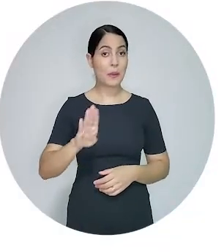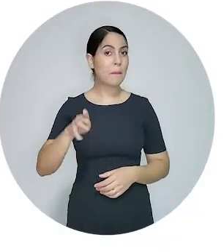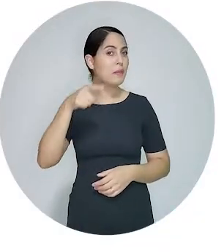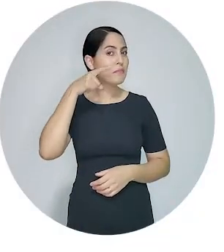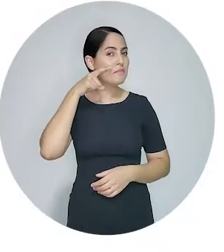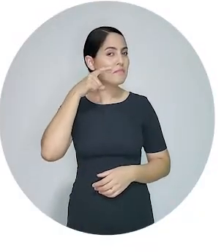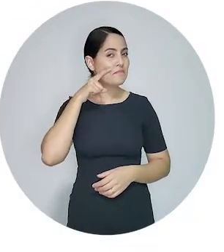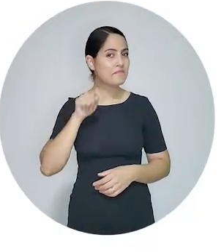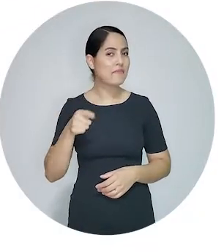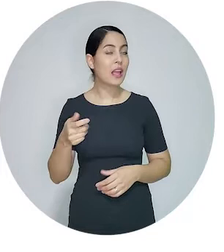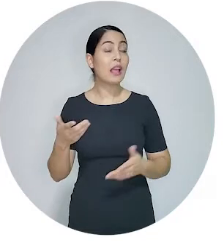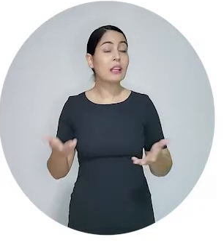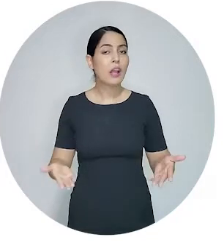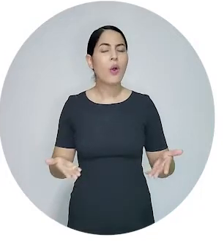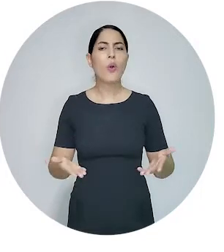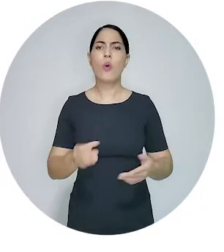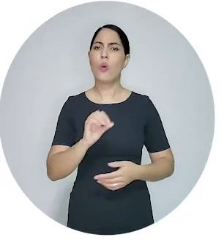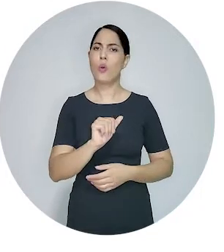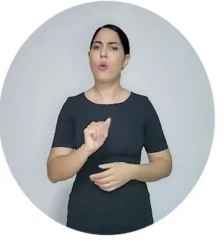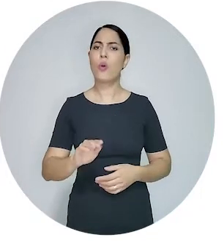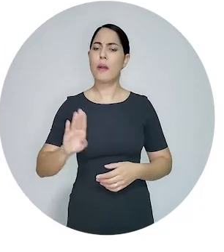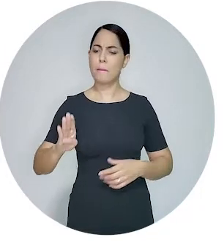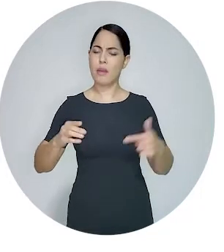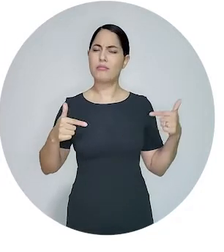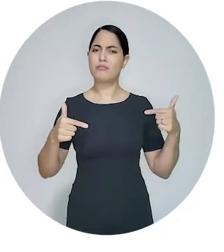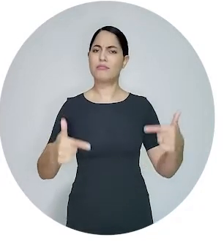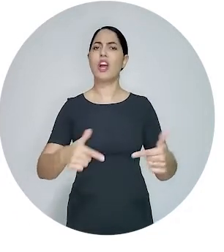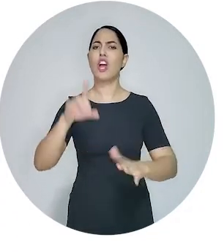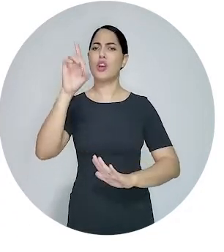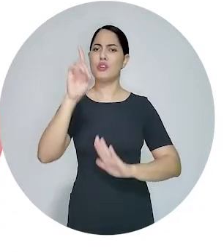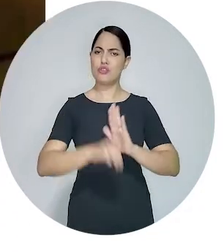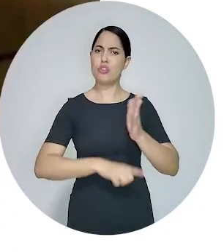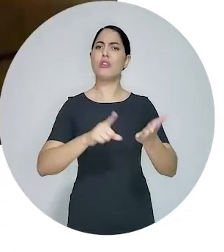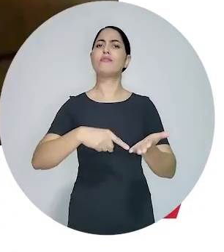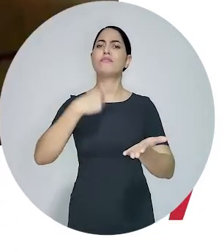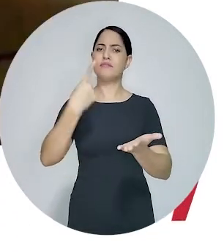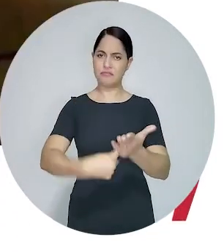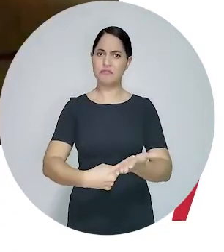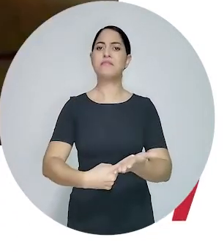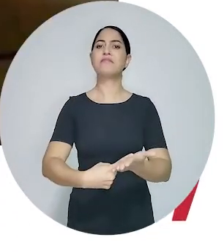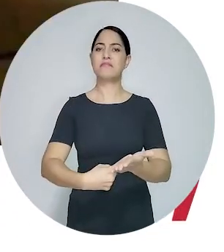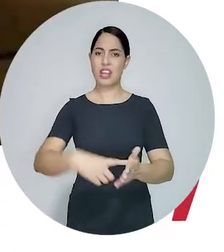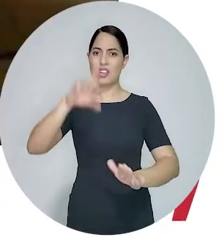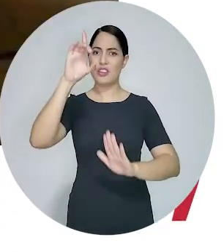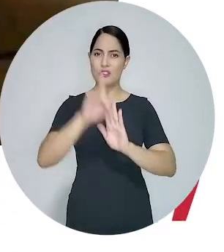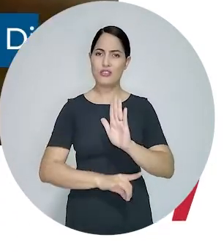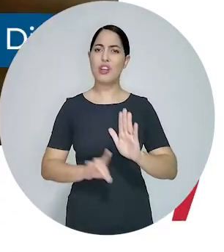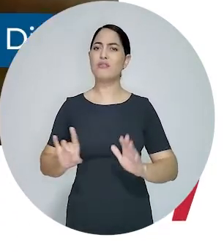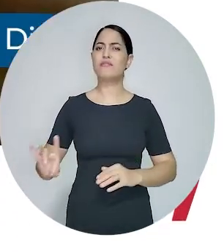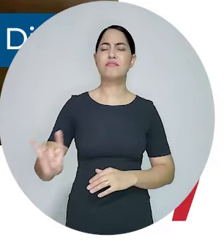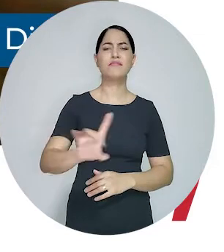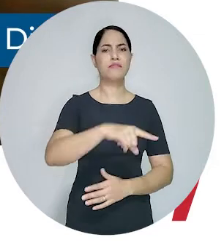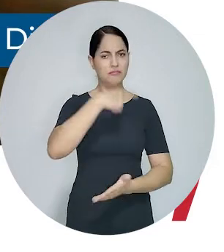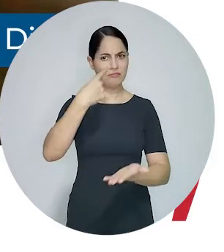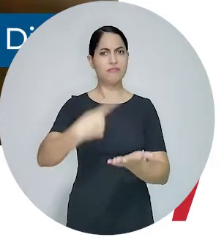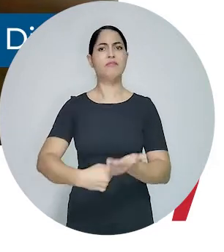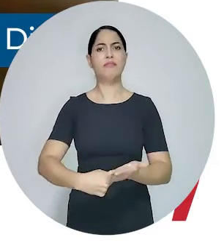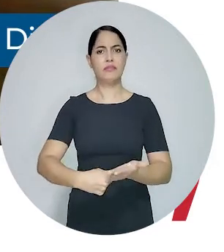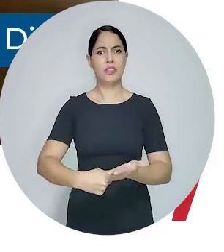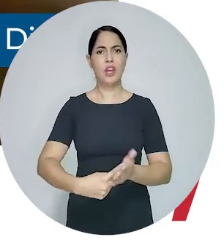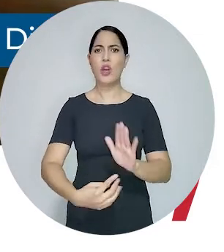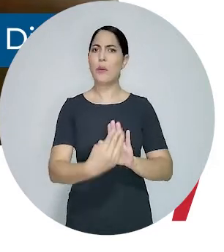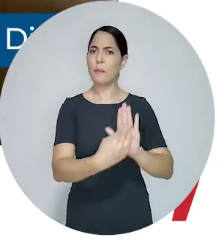Segundo o presidente da OAB Nacional, Beto Simonetti, abre aspas, a Ordem reafirma o compromisso com o Estado de Direito, com os